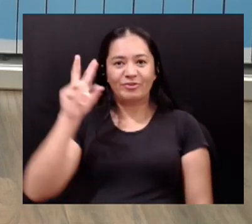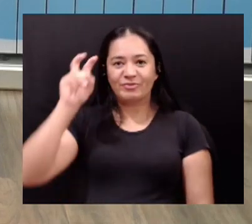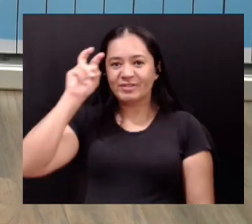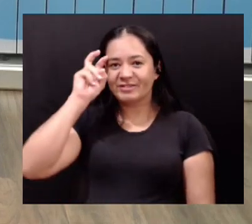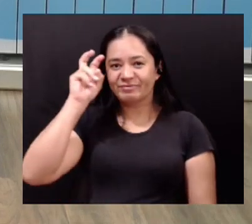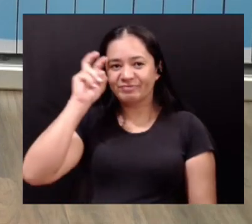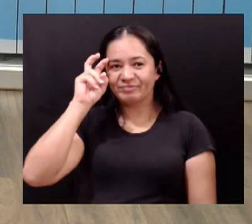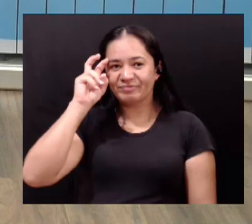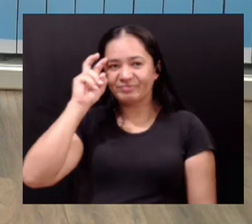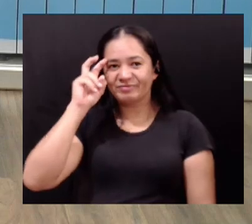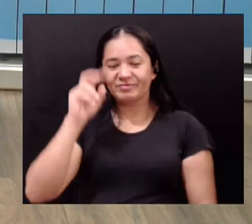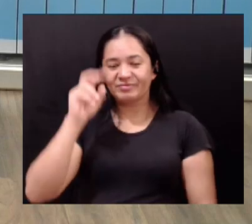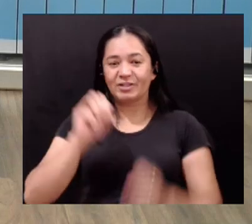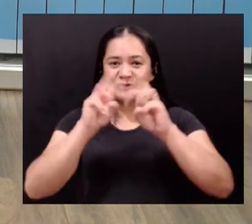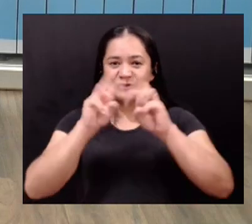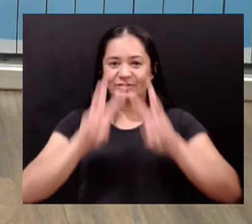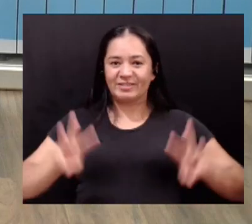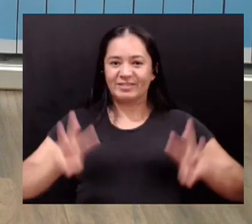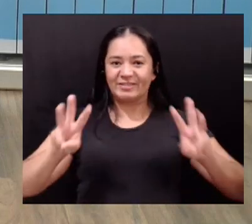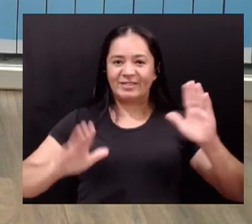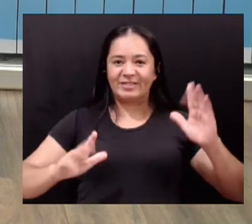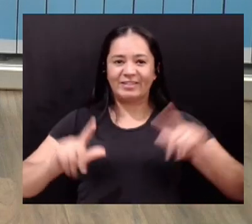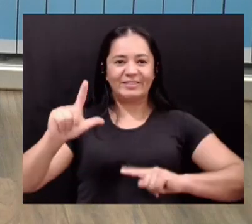Câmara aberto,